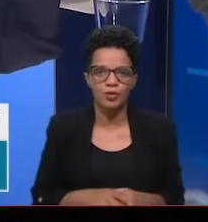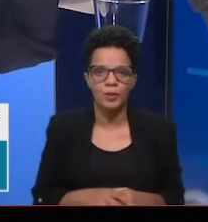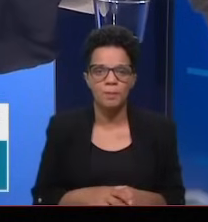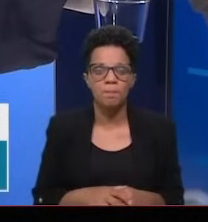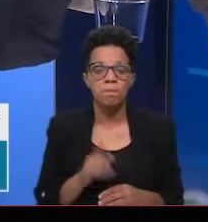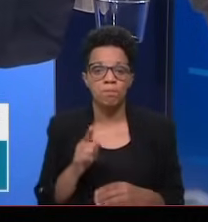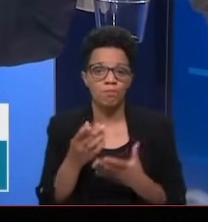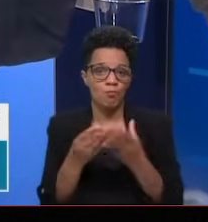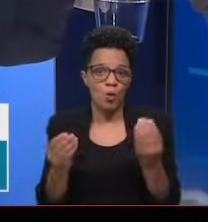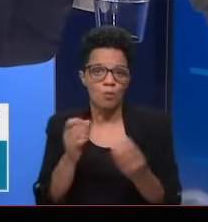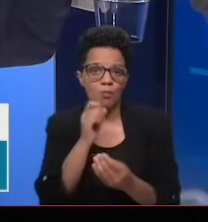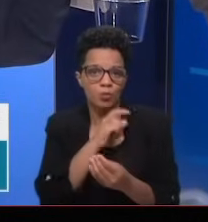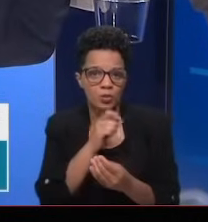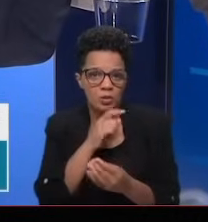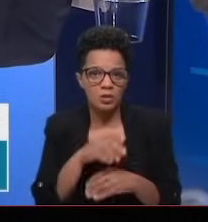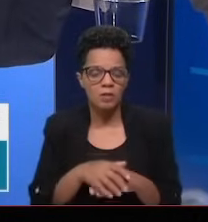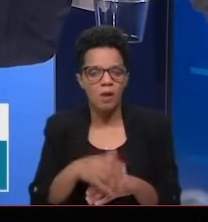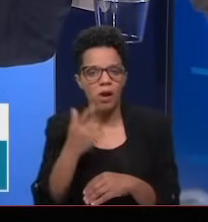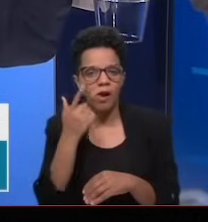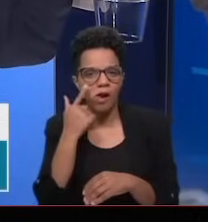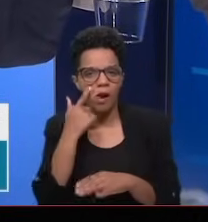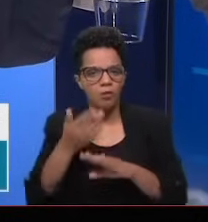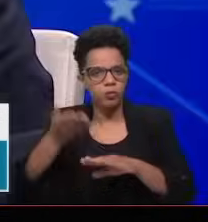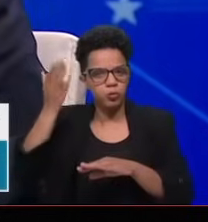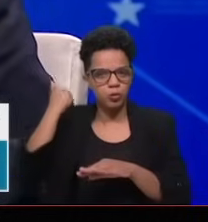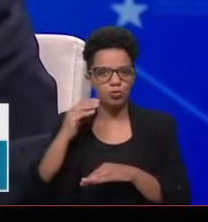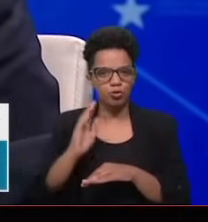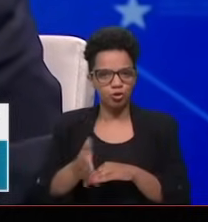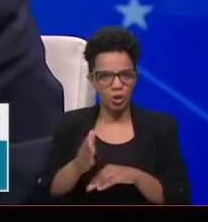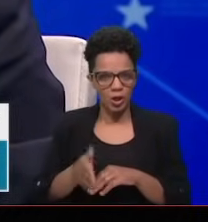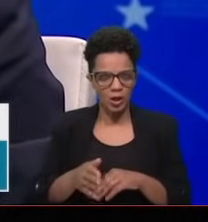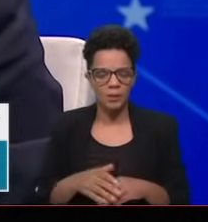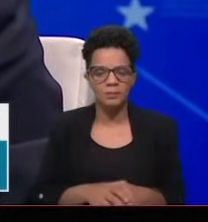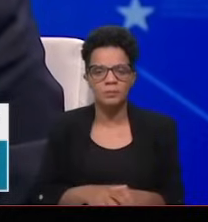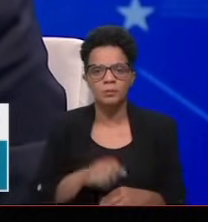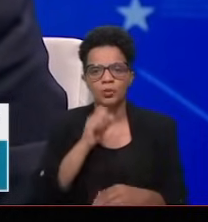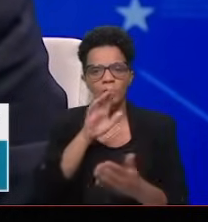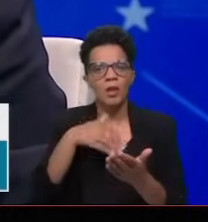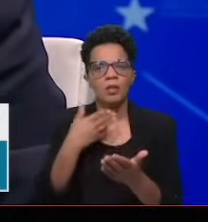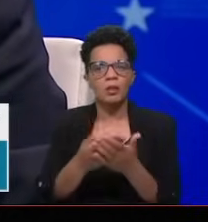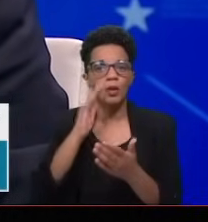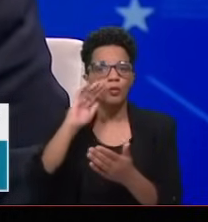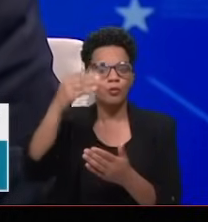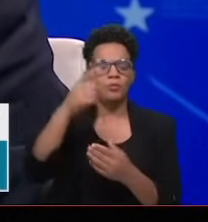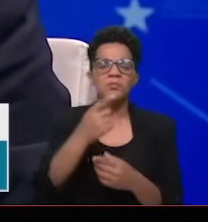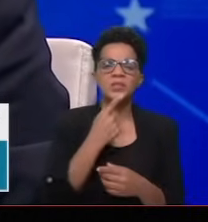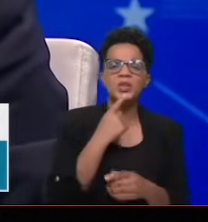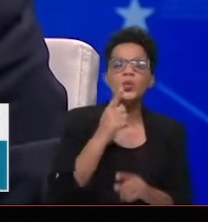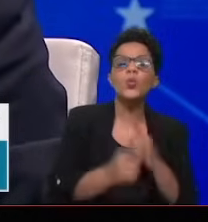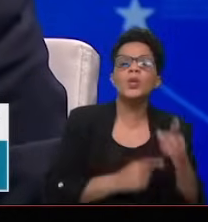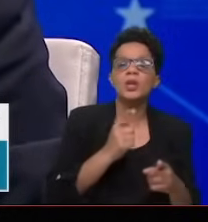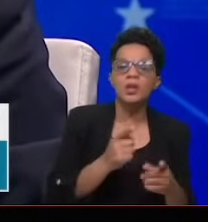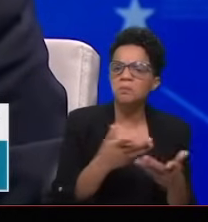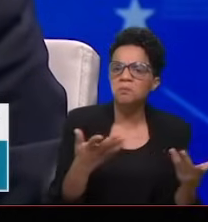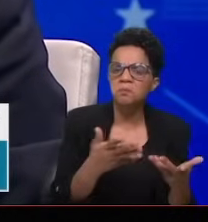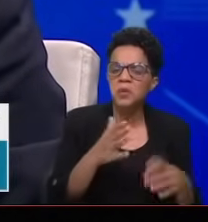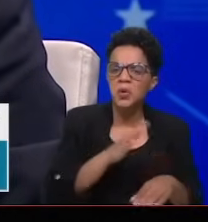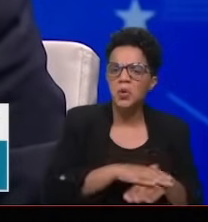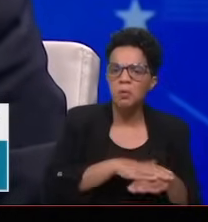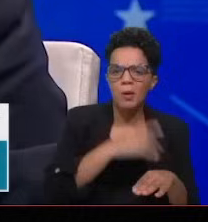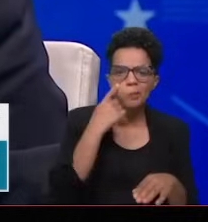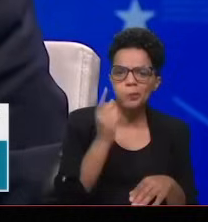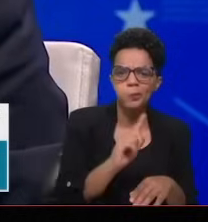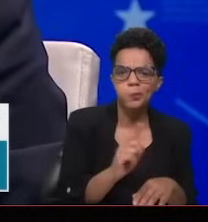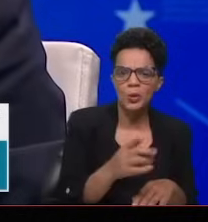essa é uma solução possível que já se experimentou no passado e que eventualmente podia resultar no futuro isso traduzia-se em quê para quem não tem se calar